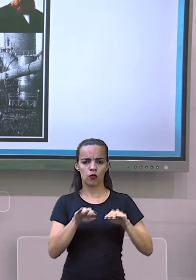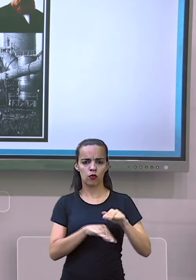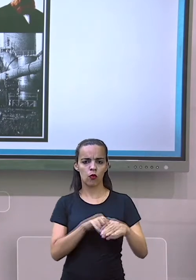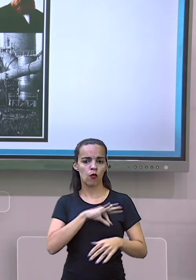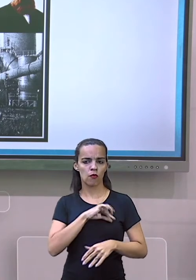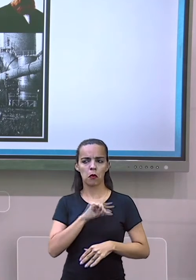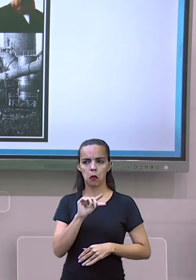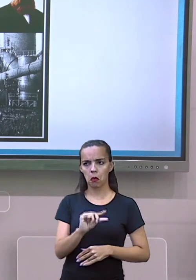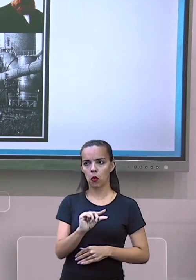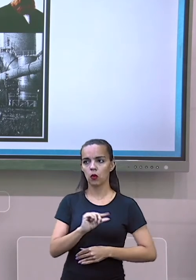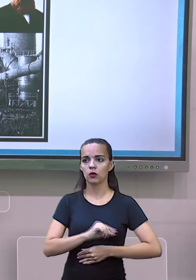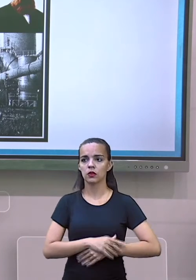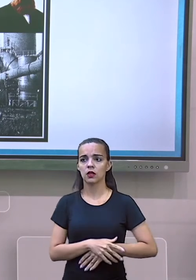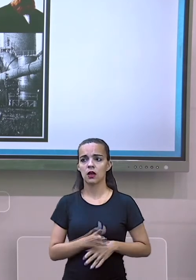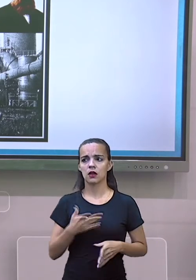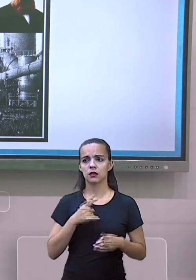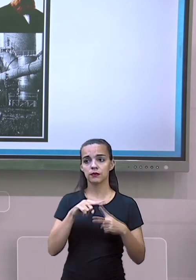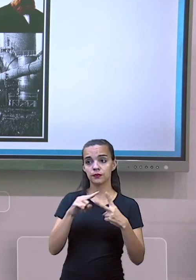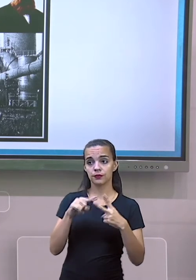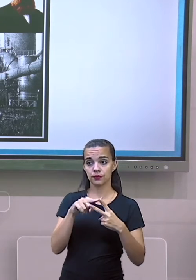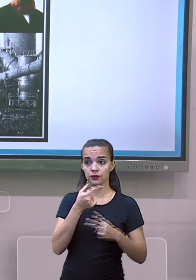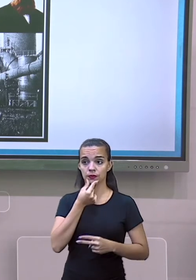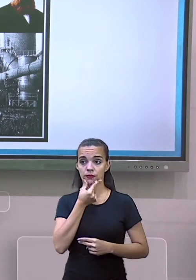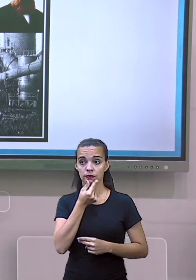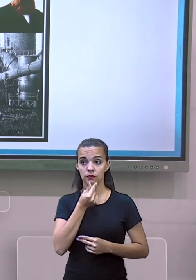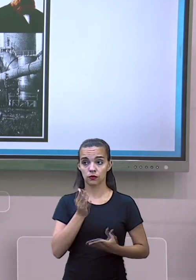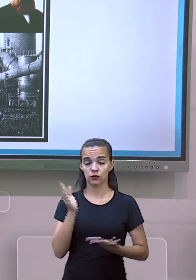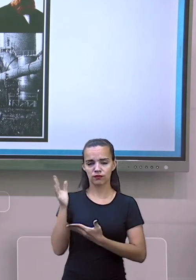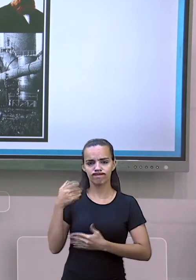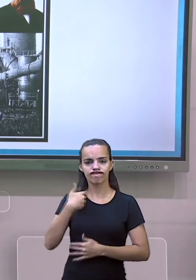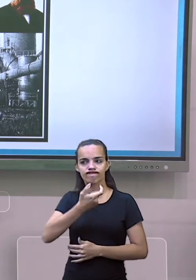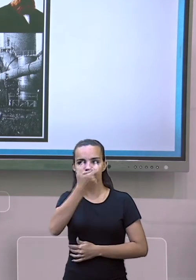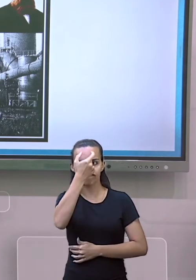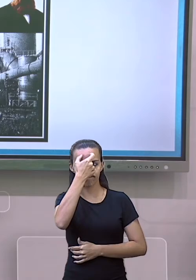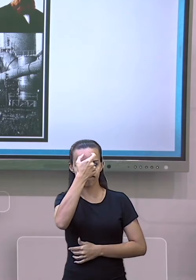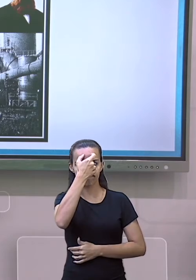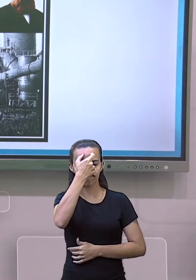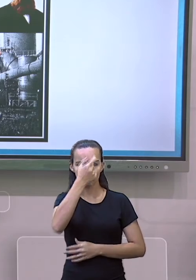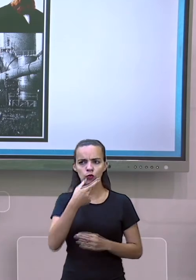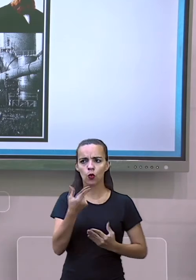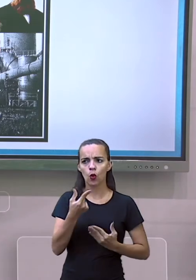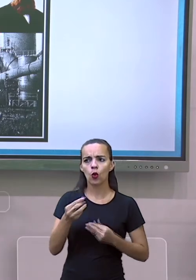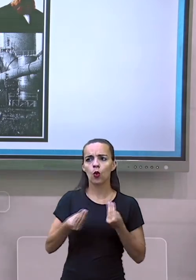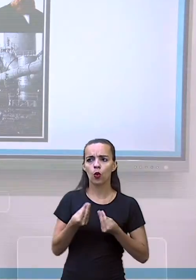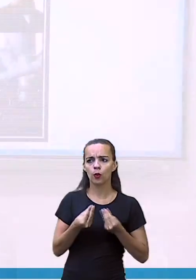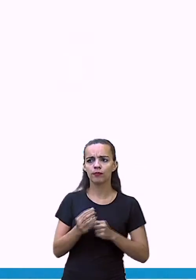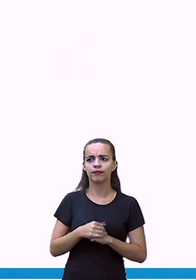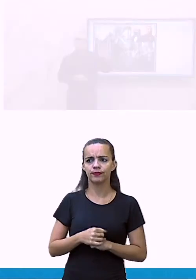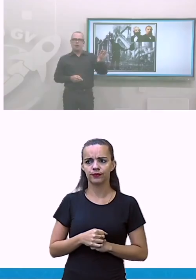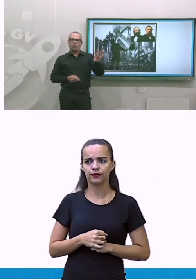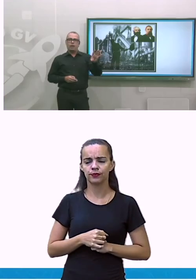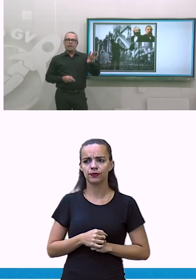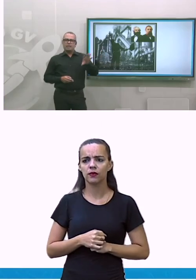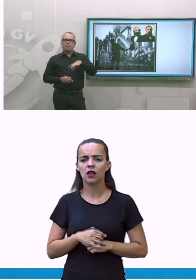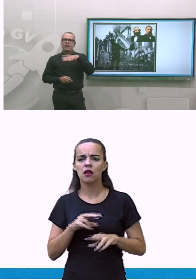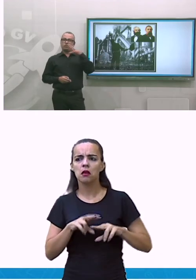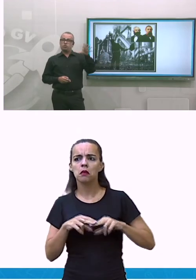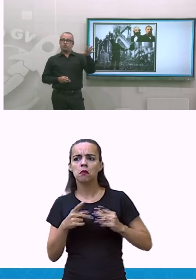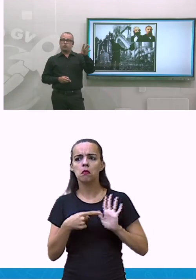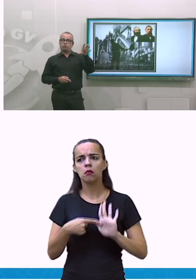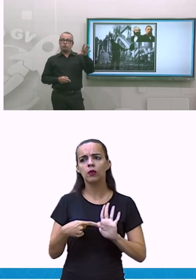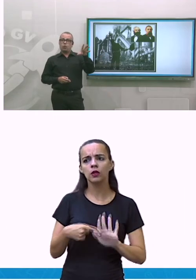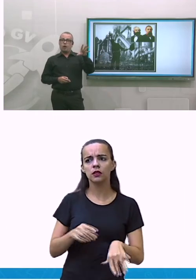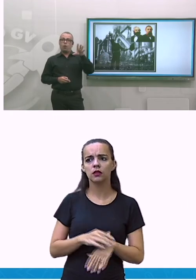Para Marx e Engels, a conscientização do proletariado sobre sua condição e, a